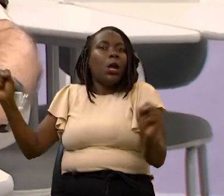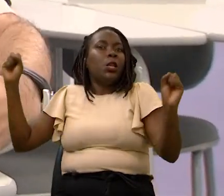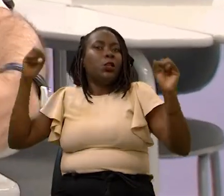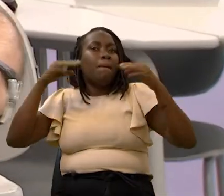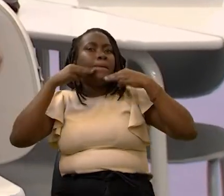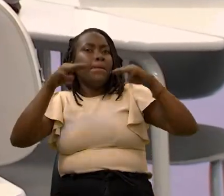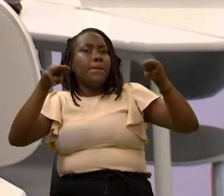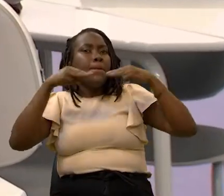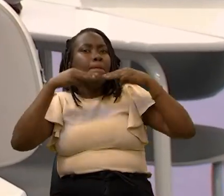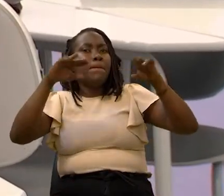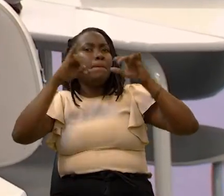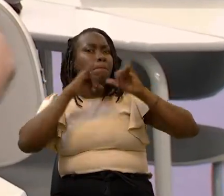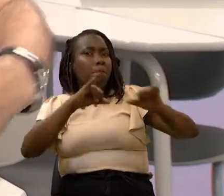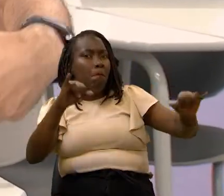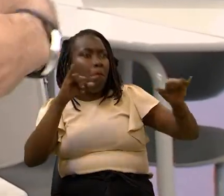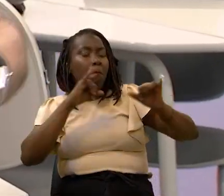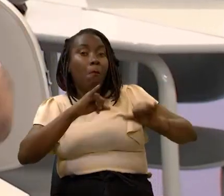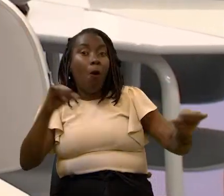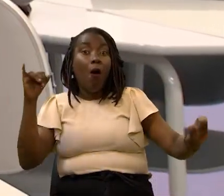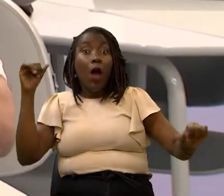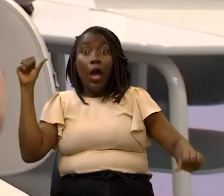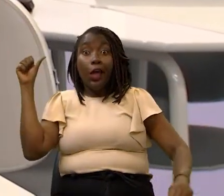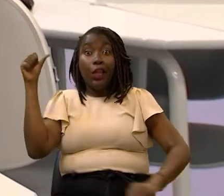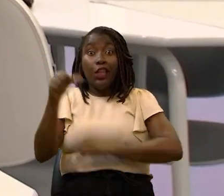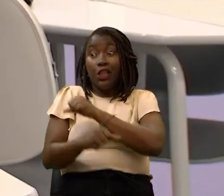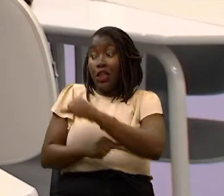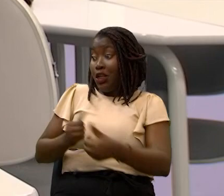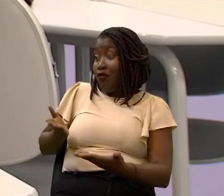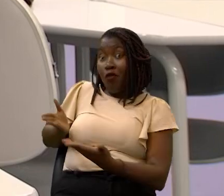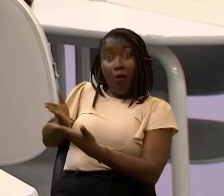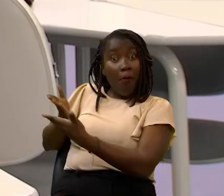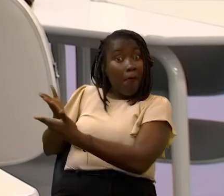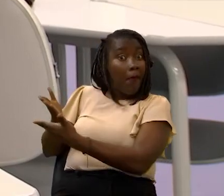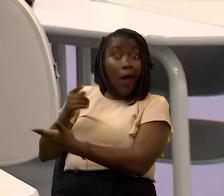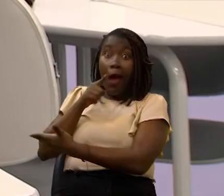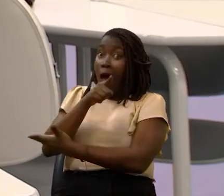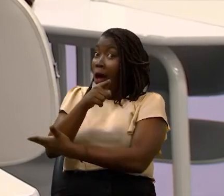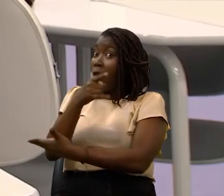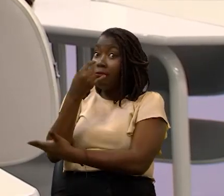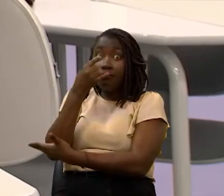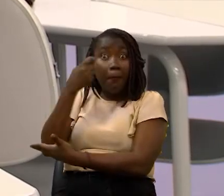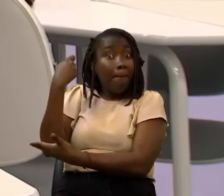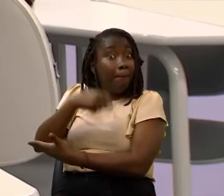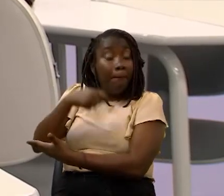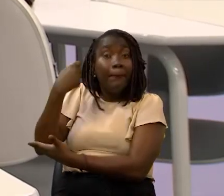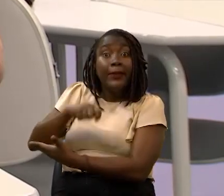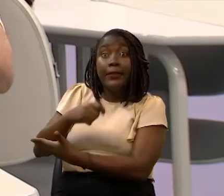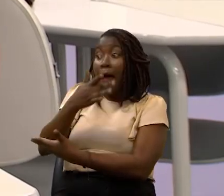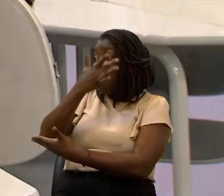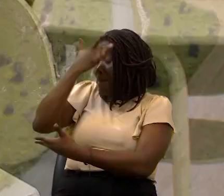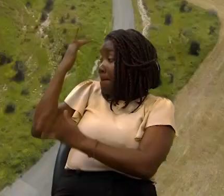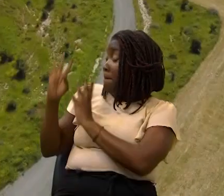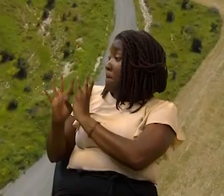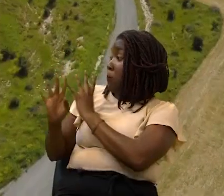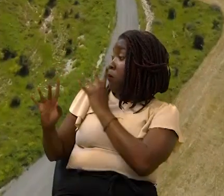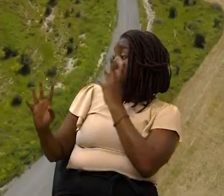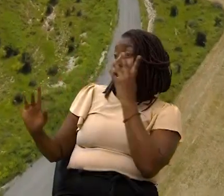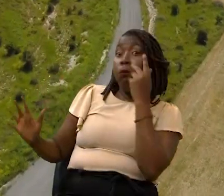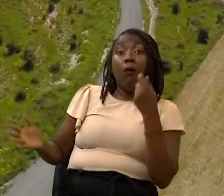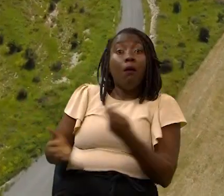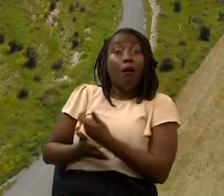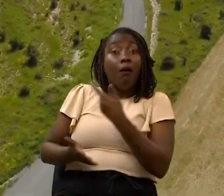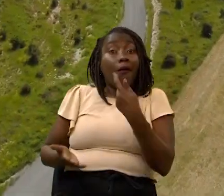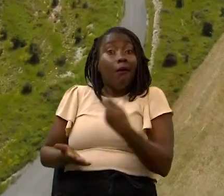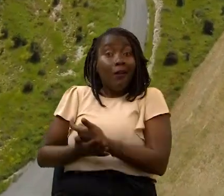grande campanha de marketing, transforma aquele produto em algo necessário, as pessoas fazem fila